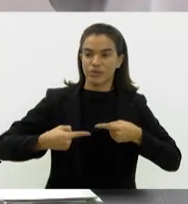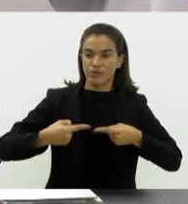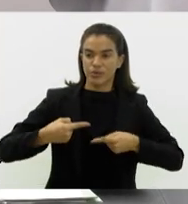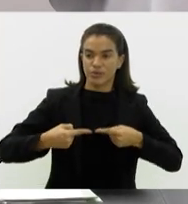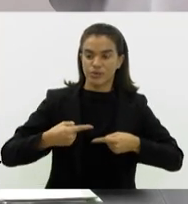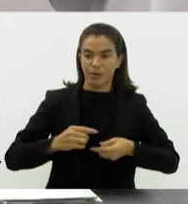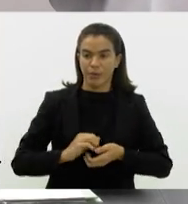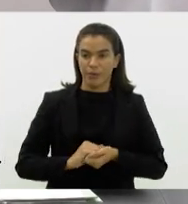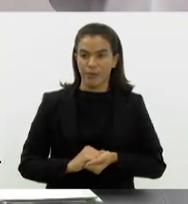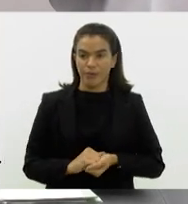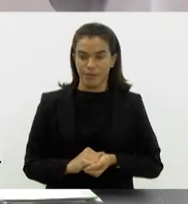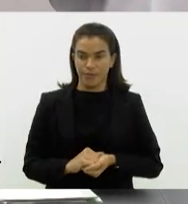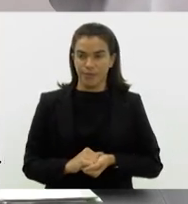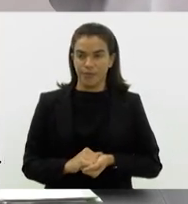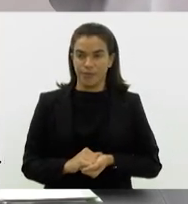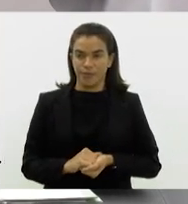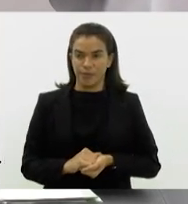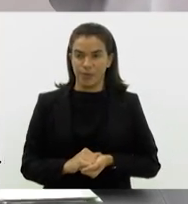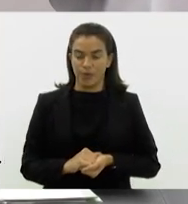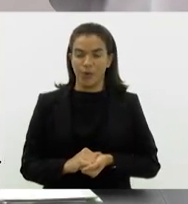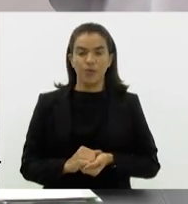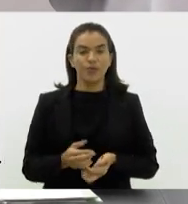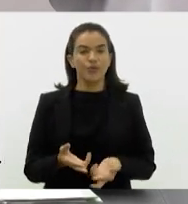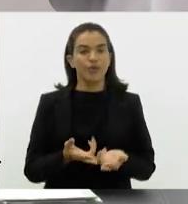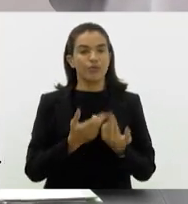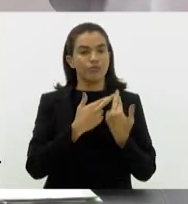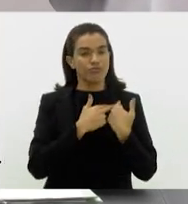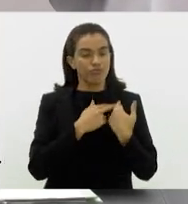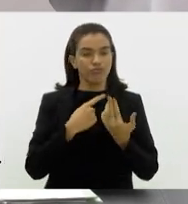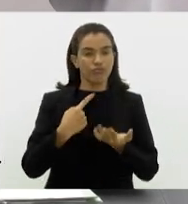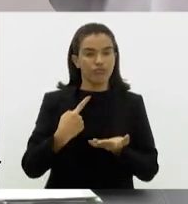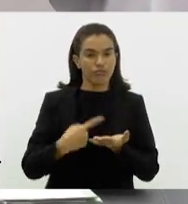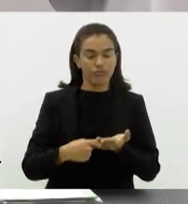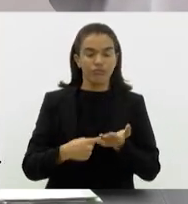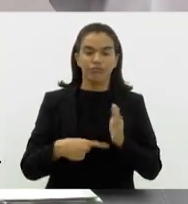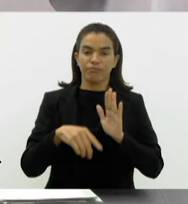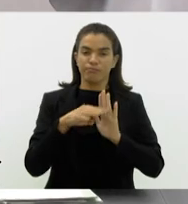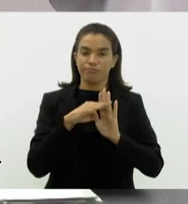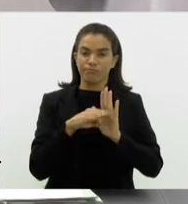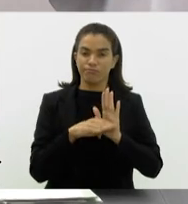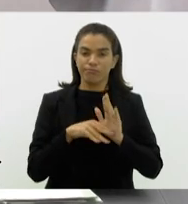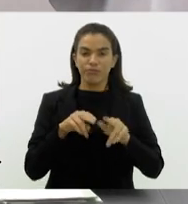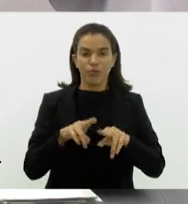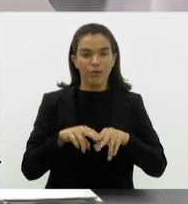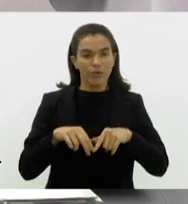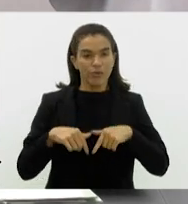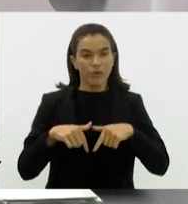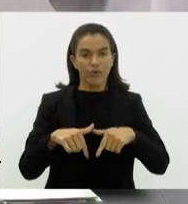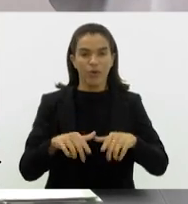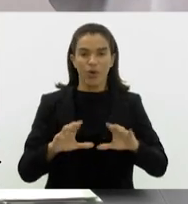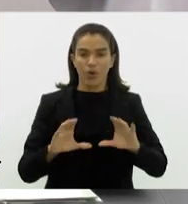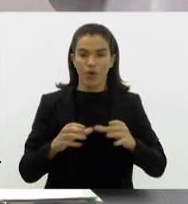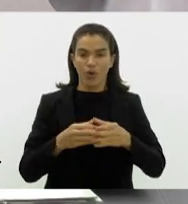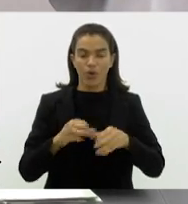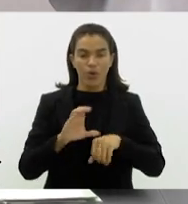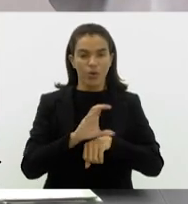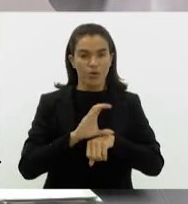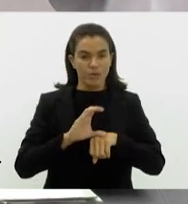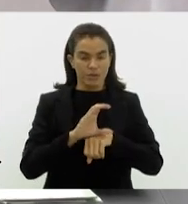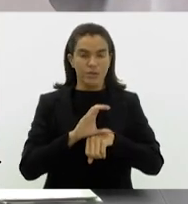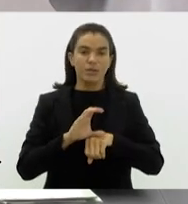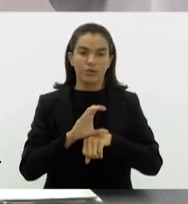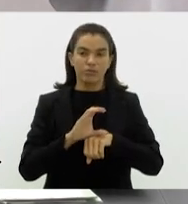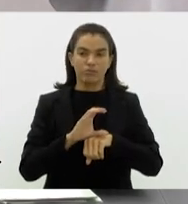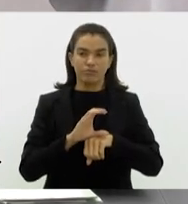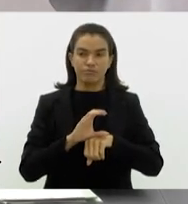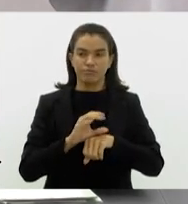matéria. Com o compromisso de trazer a pauta tão logo aí, por se tratar de uma iniciativa da Comissão Parlamentar de Inquérito, é sempre de bom